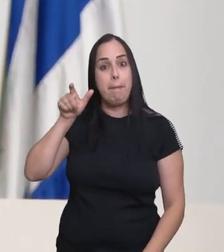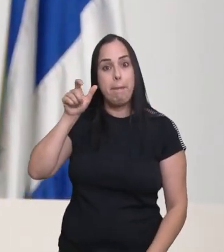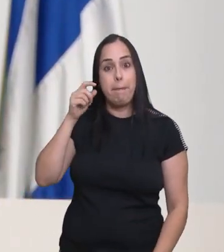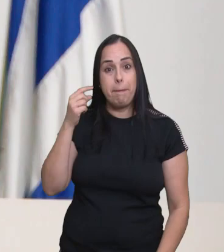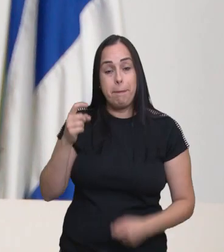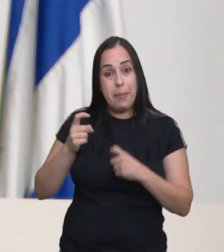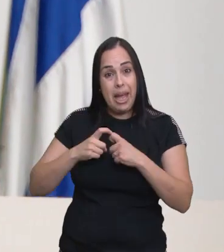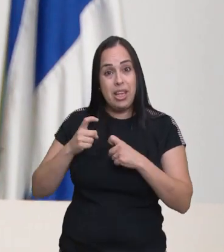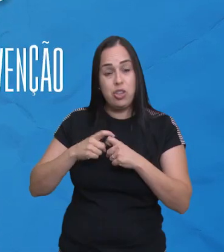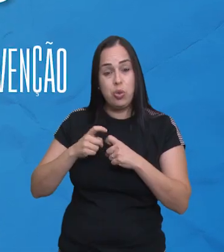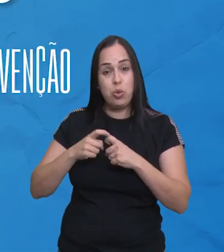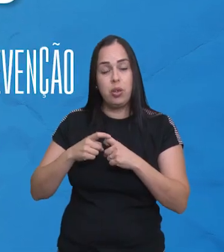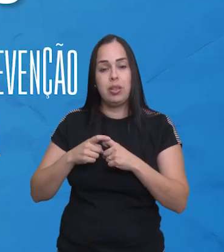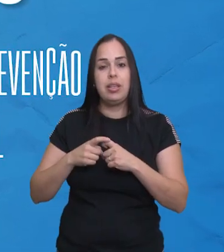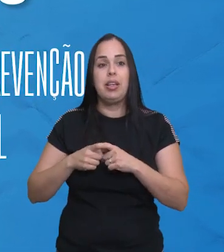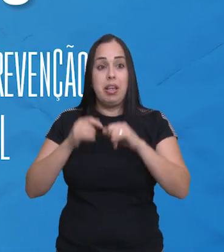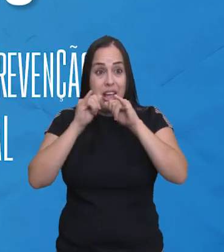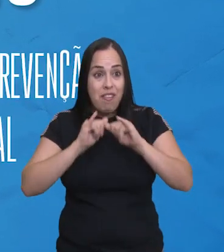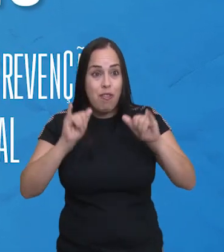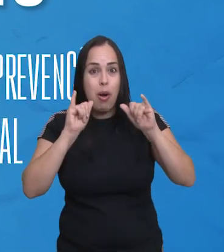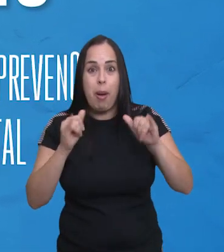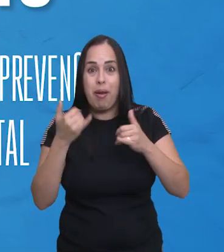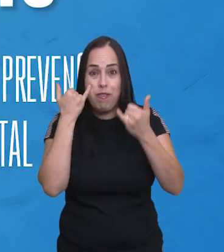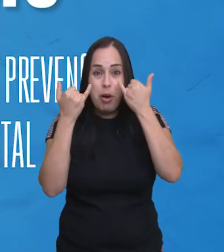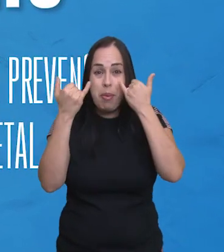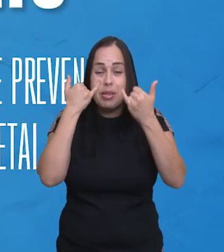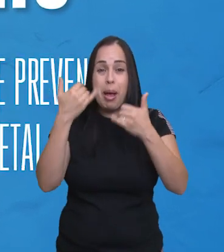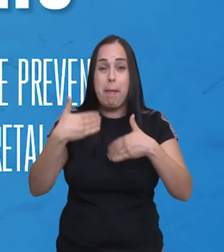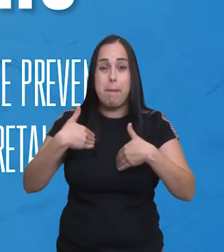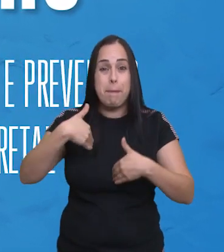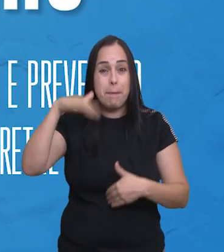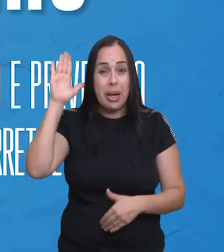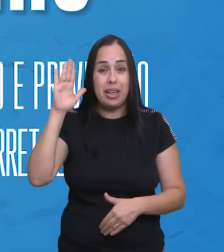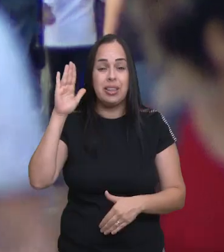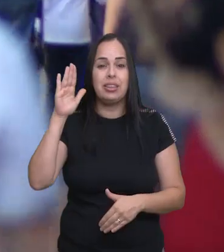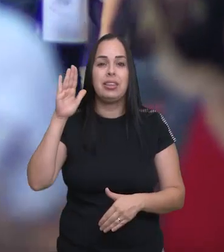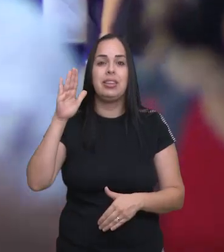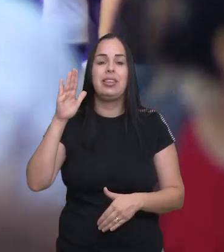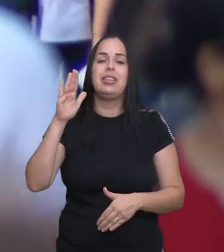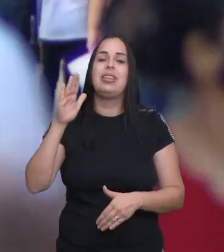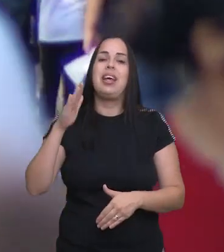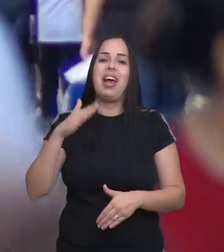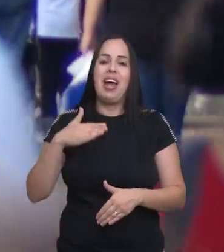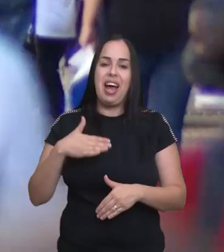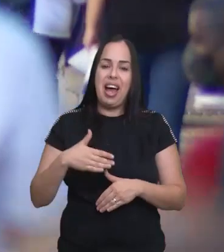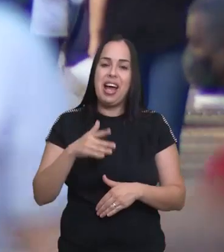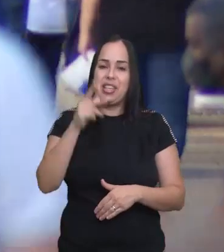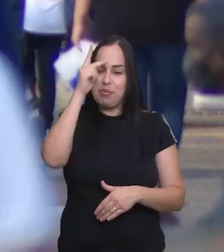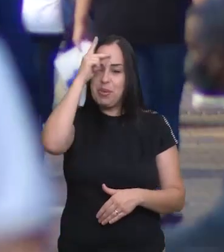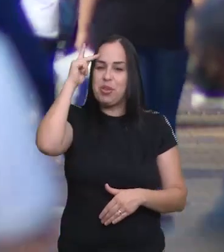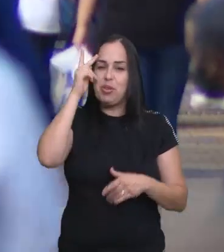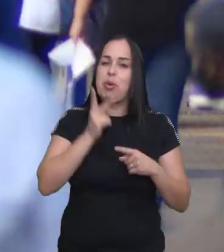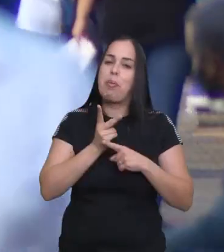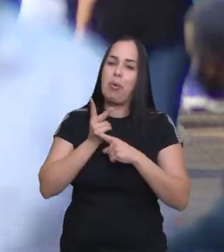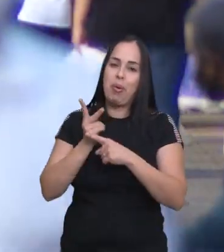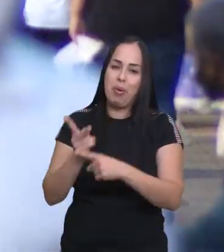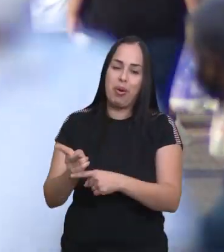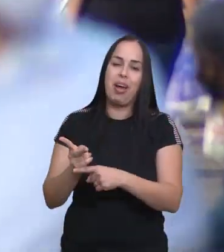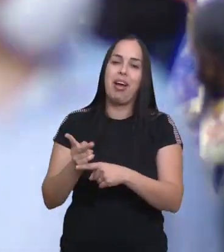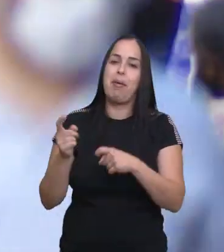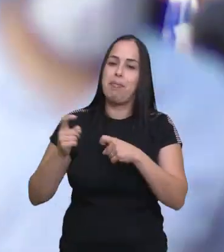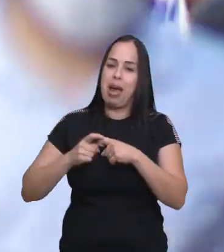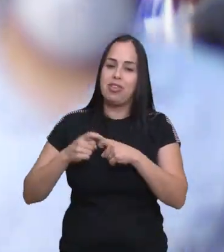médico cardiologista, quanto mais informações e debates sobre o tema, maiores são as chances de as pessoas procurarem